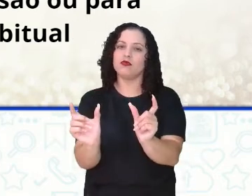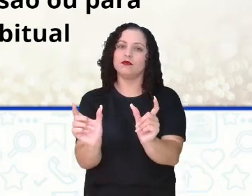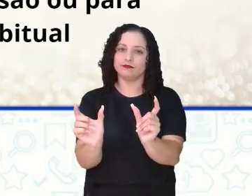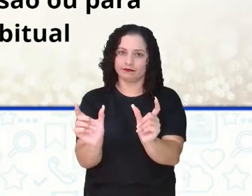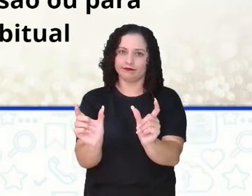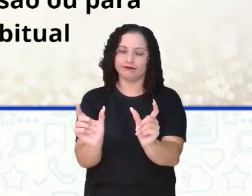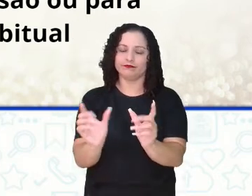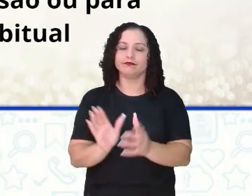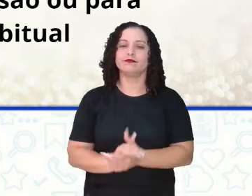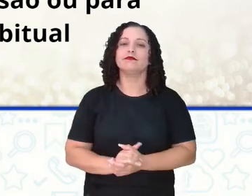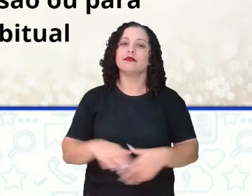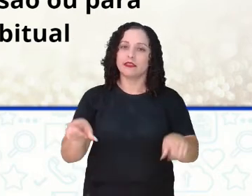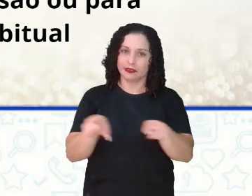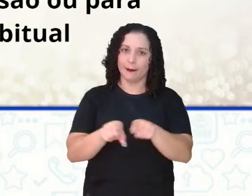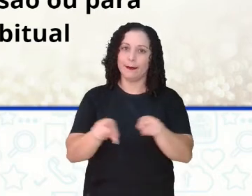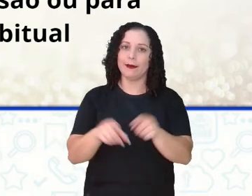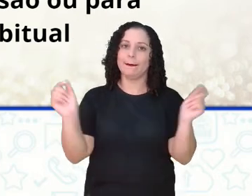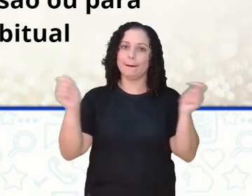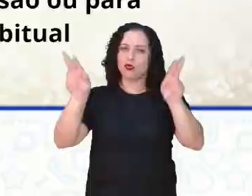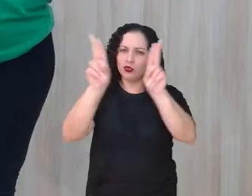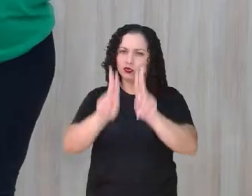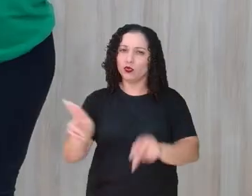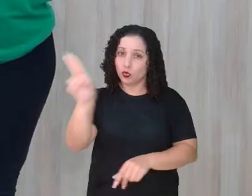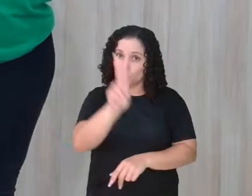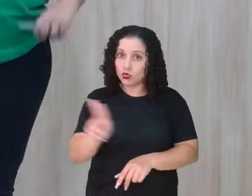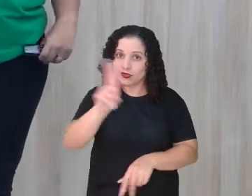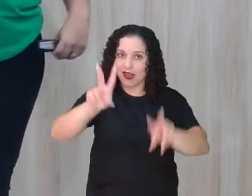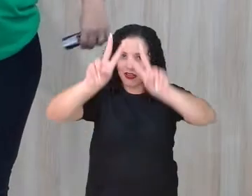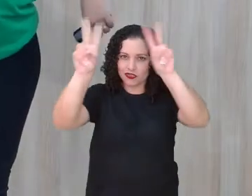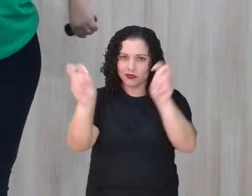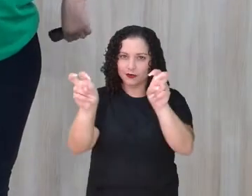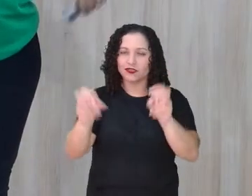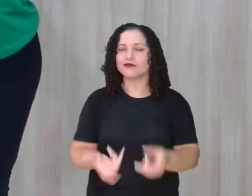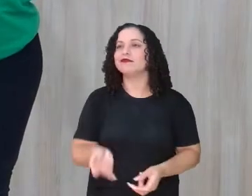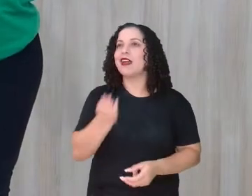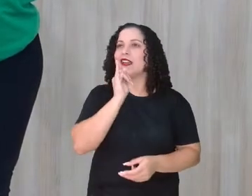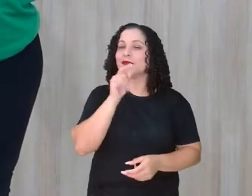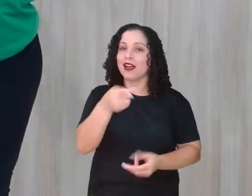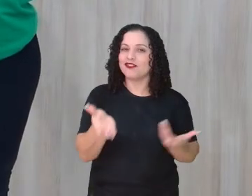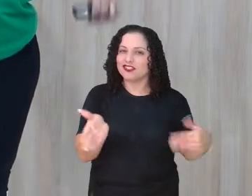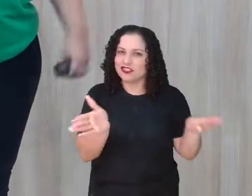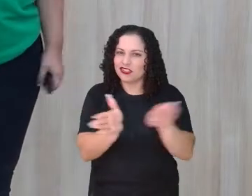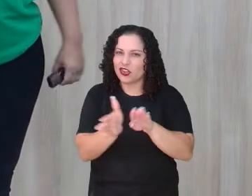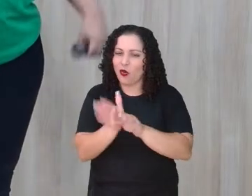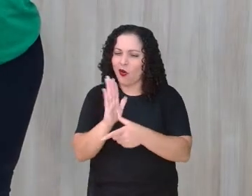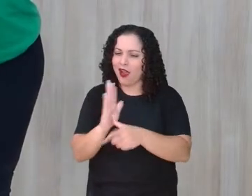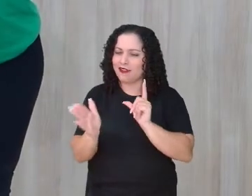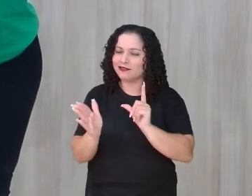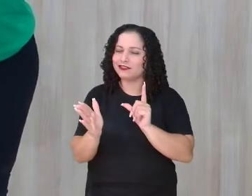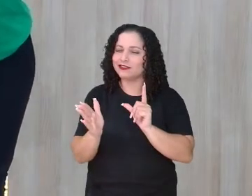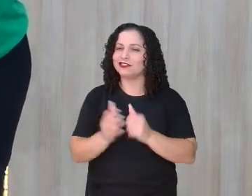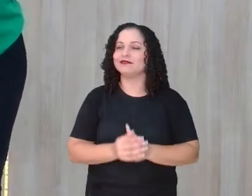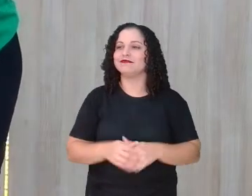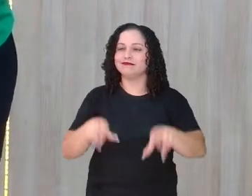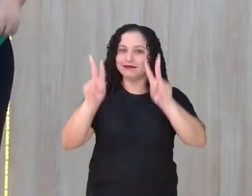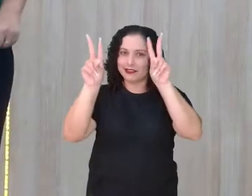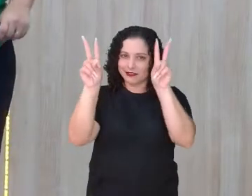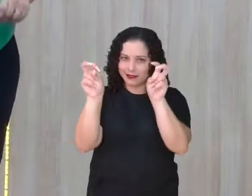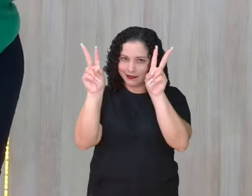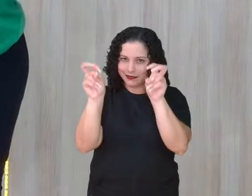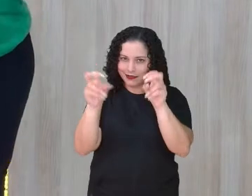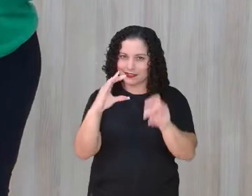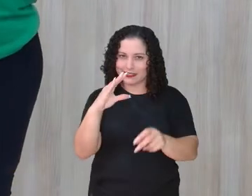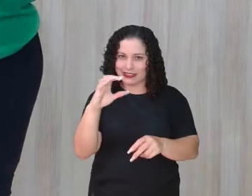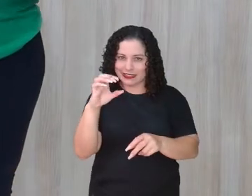contexto habitual. Também podemos usar quando eu digo assim, ah, você chegou cedo. Quando eu coloco cedo,